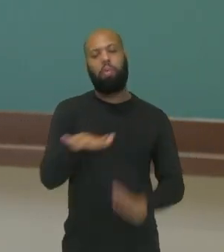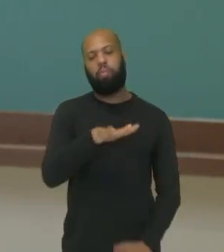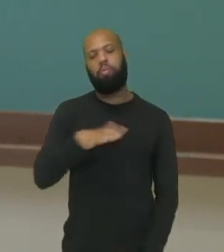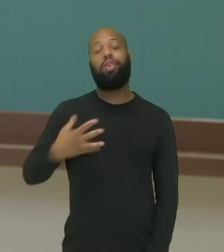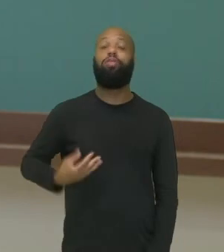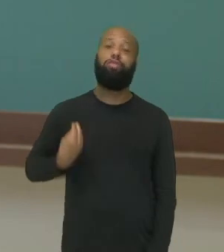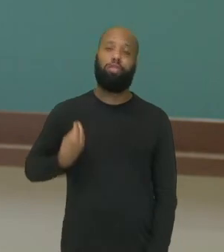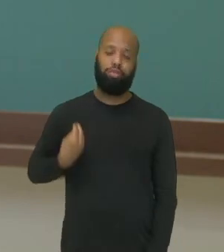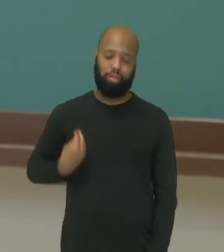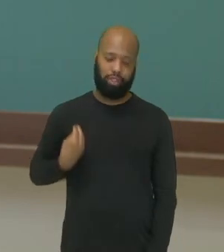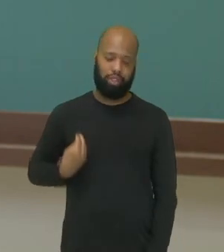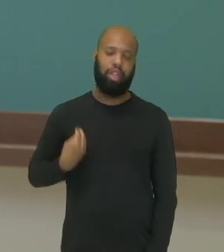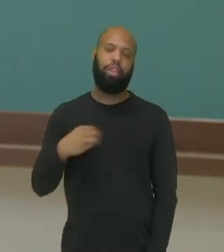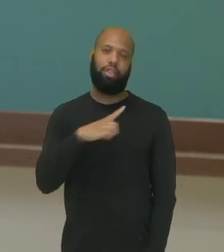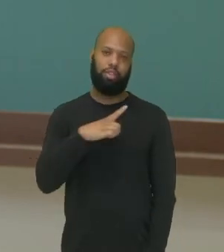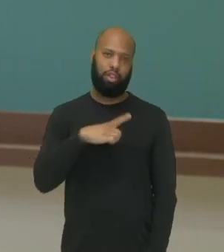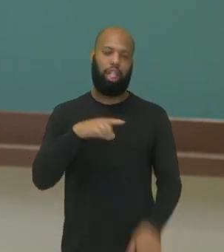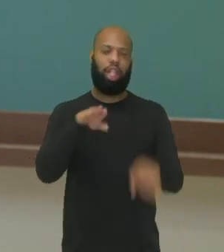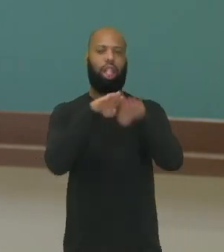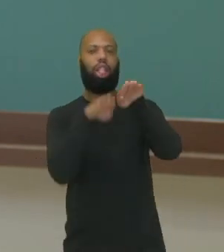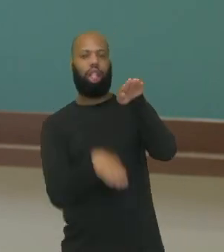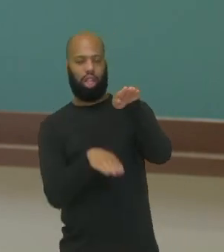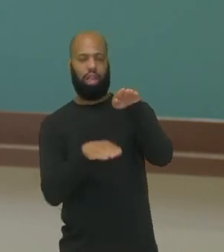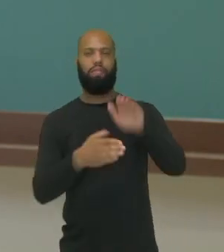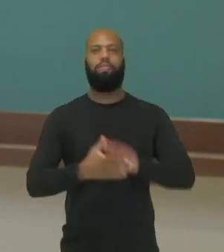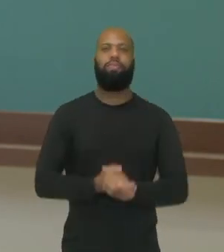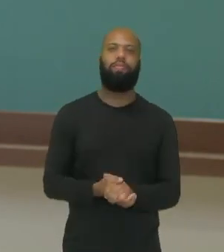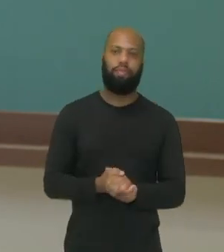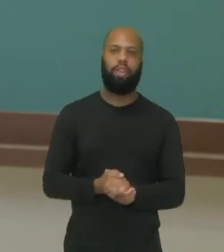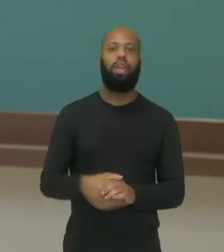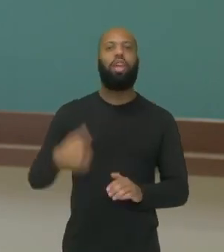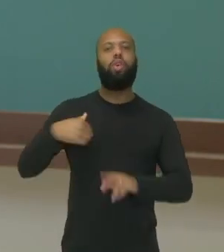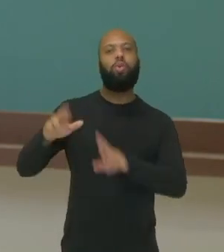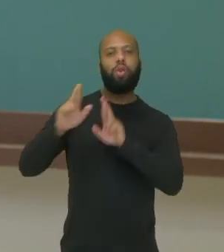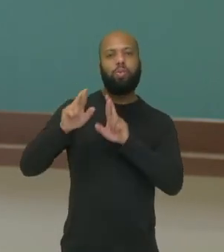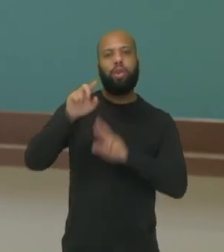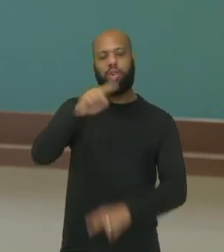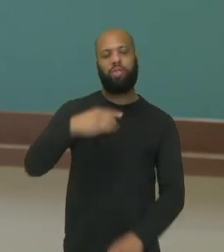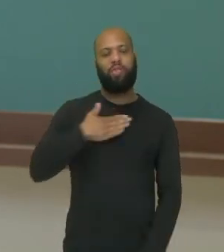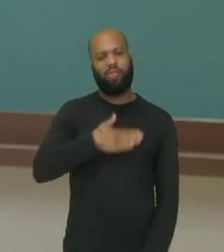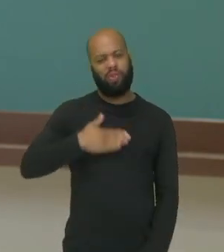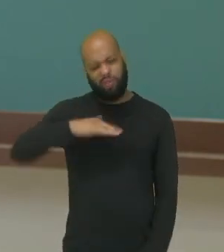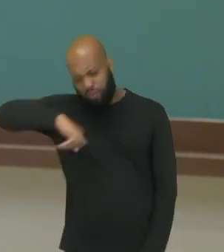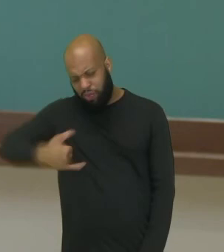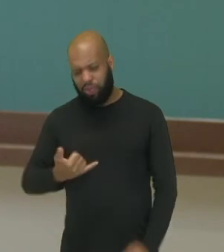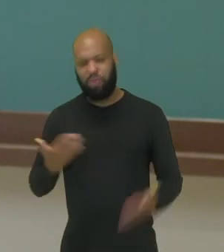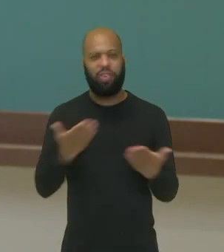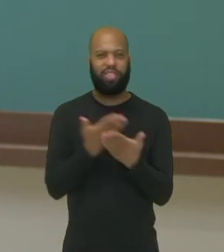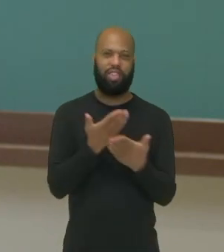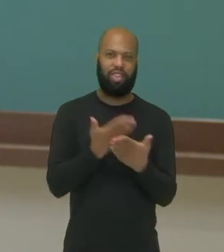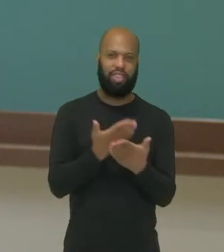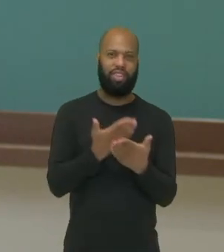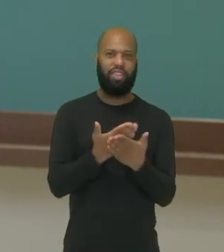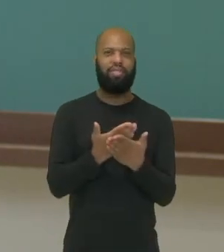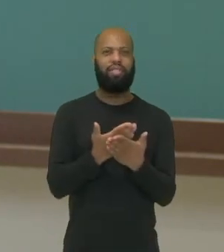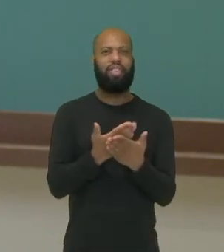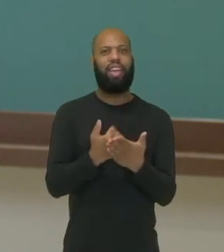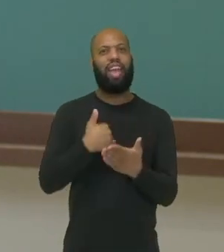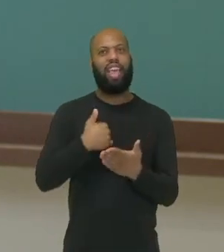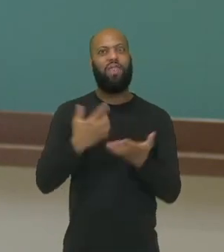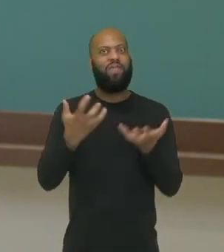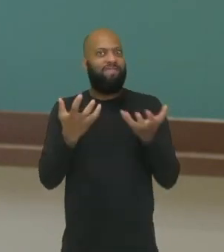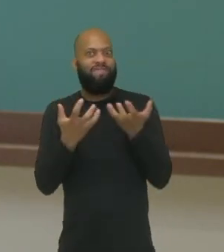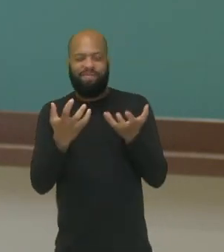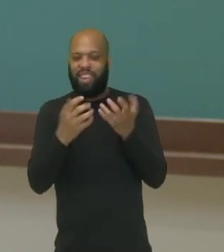ali, levando um desequilíbrio ecológico. Eu espero que você tenha gostado da aula de hoje e eu já estou